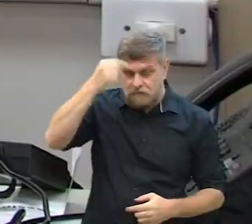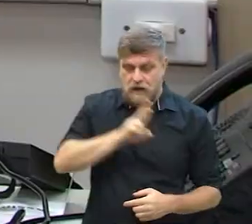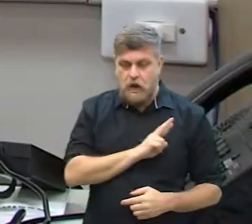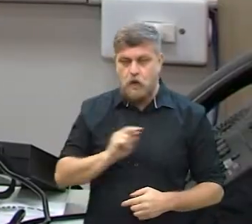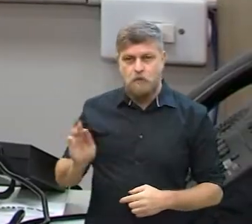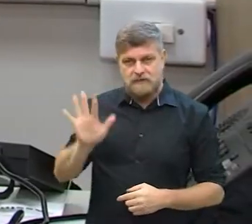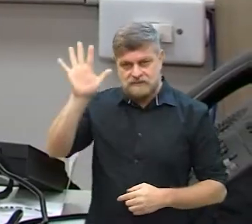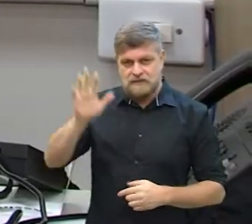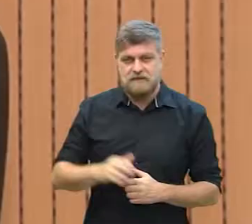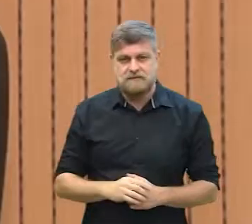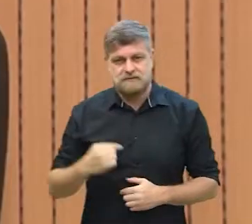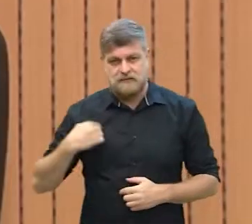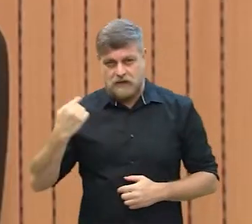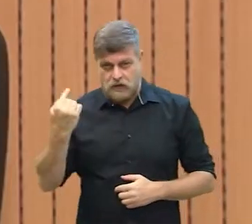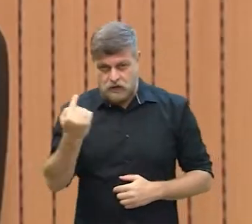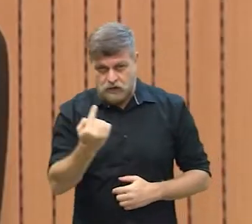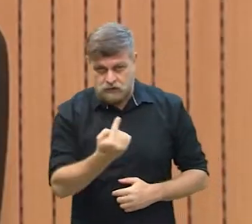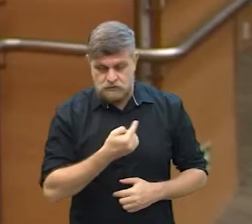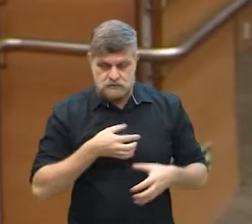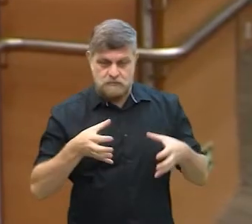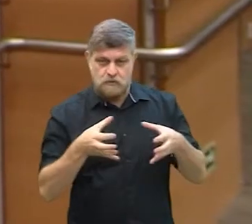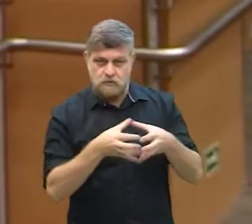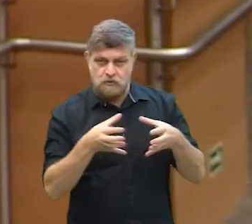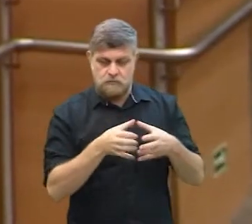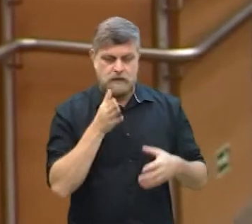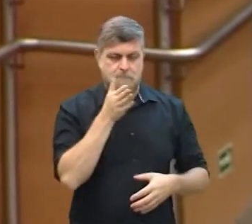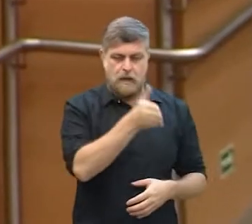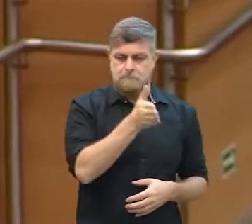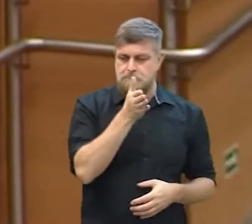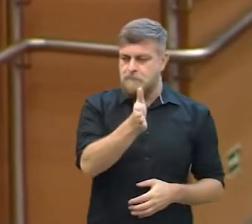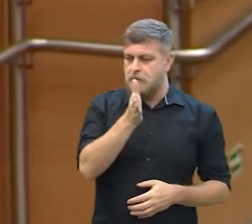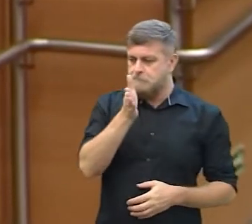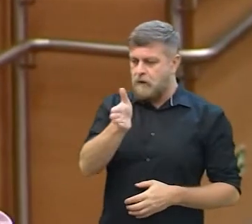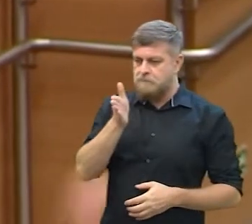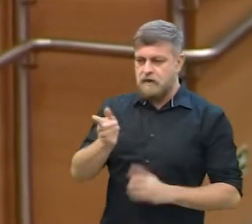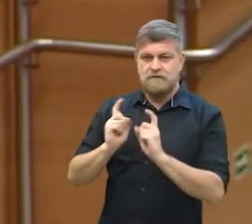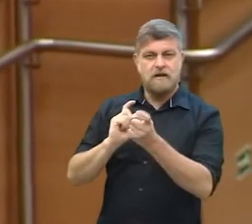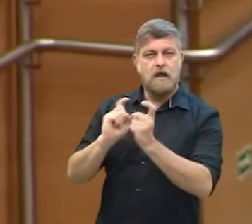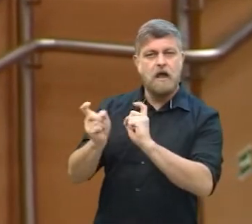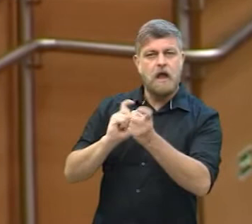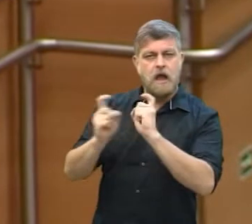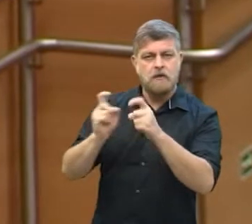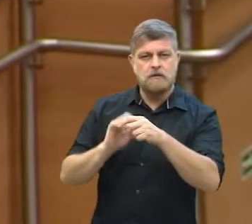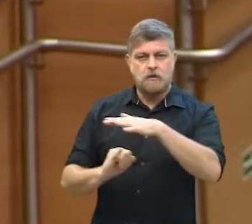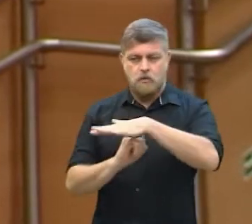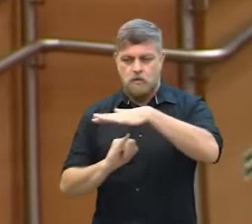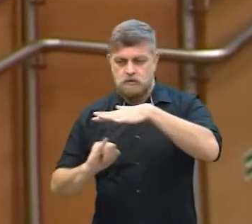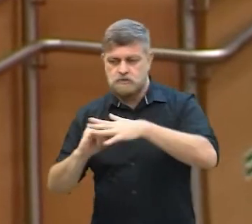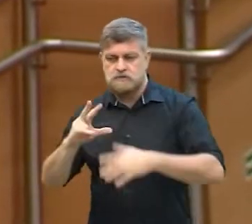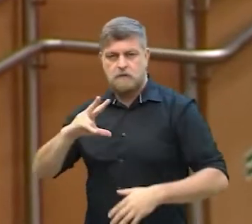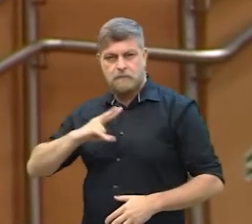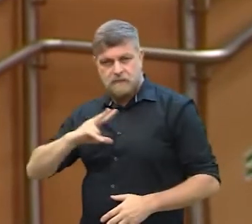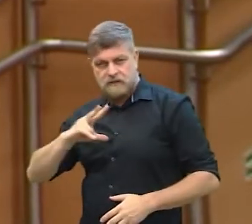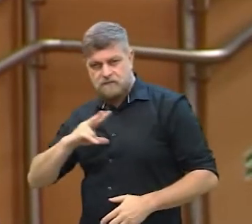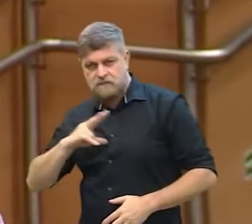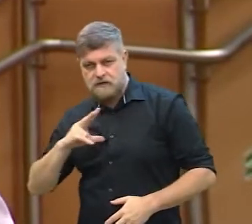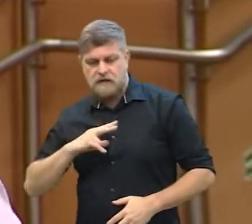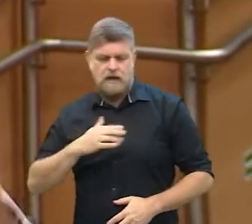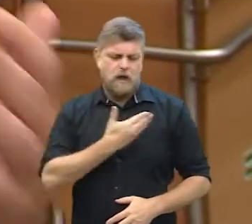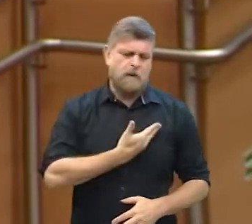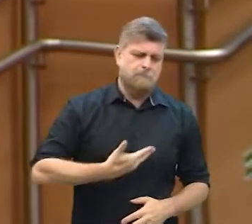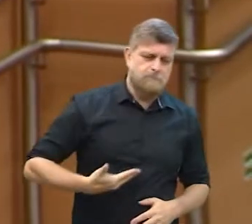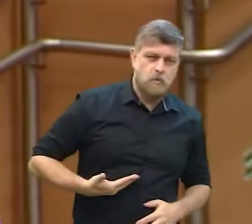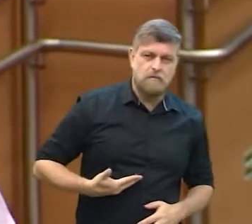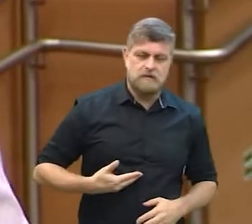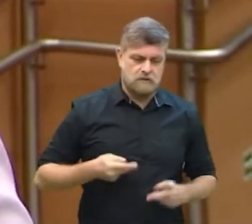Luiz, Paulo Gaspar e Rubens Gás. Nós somos uma comissão itinerante também, né? Fazemos reuniões com